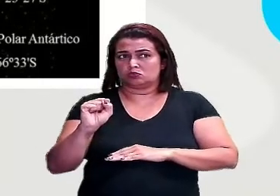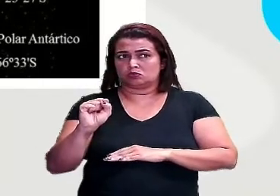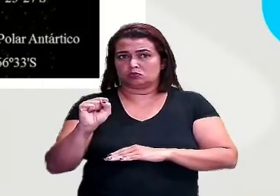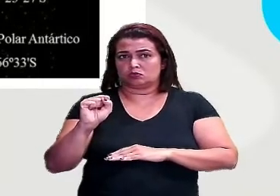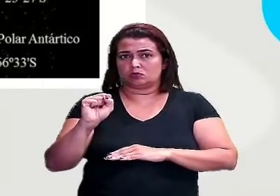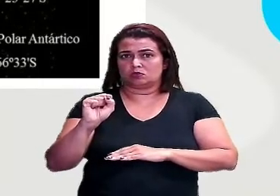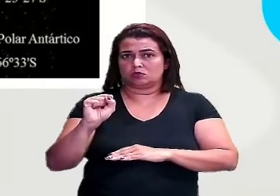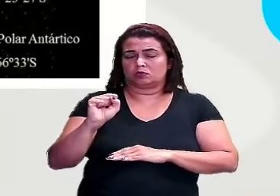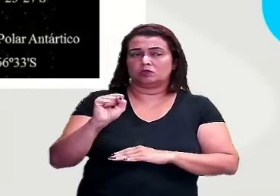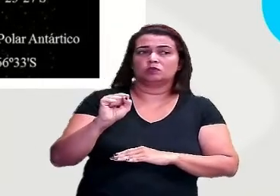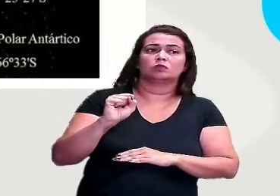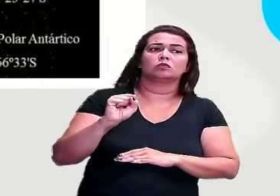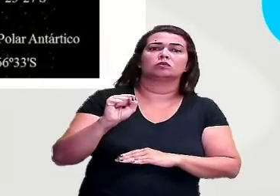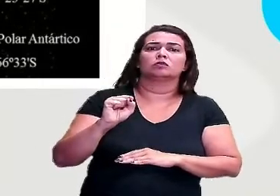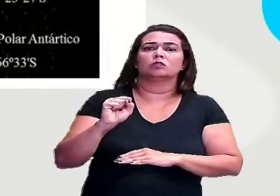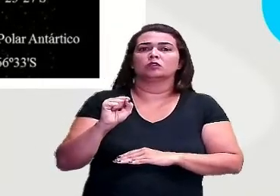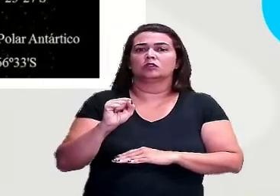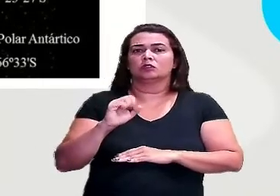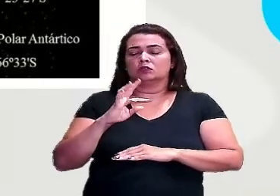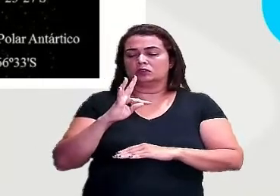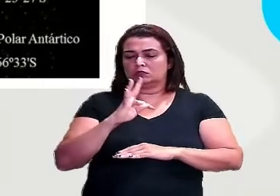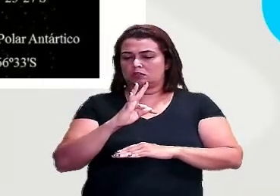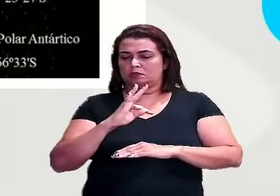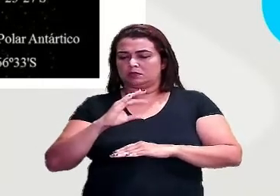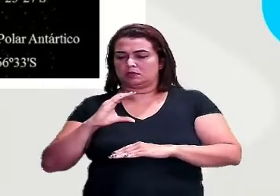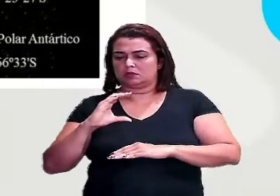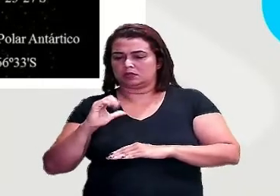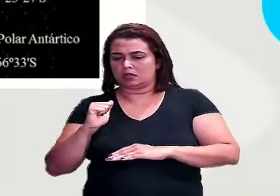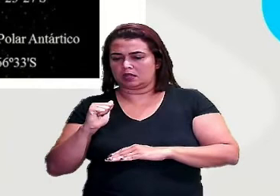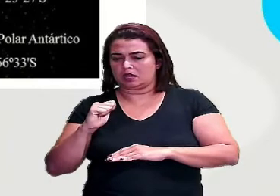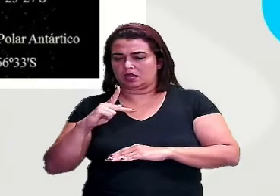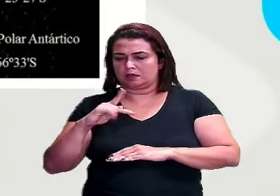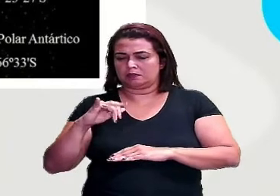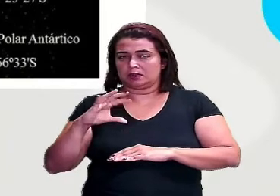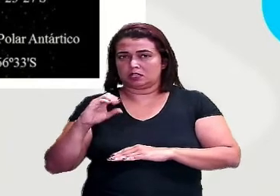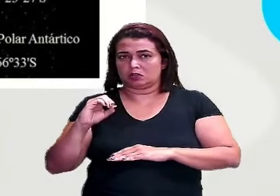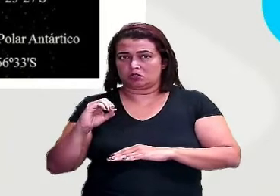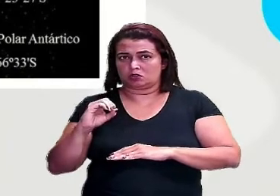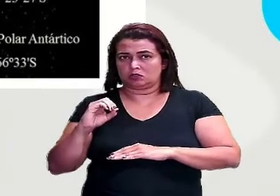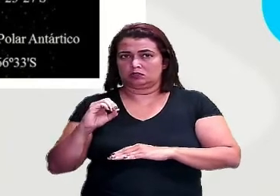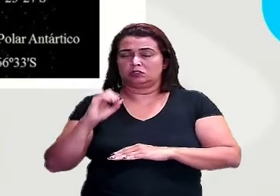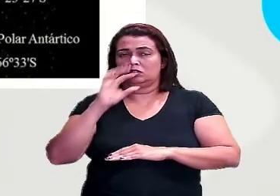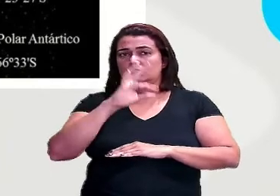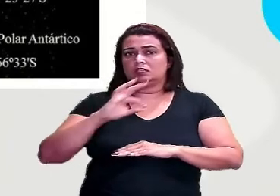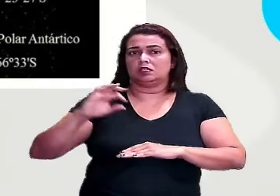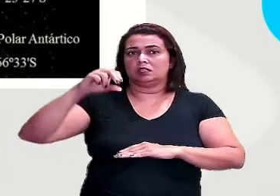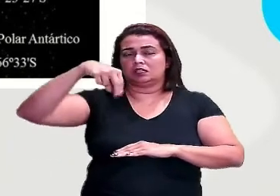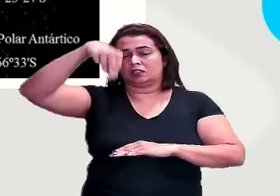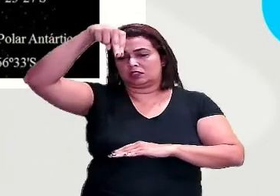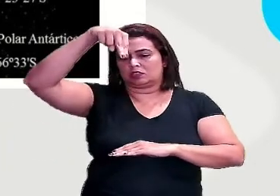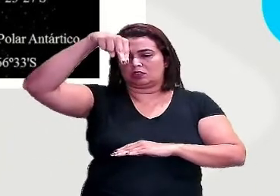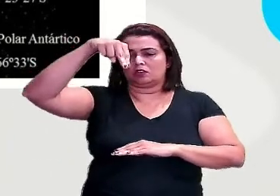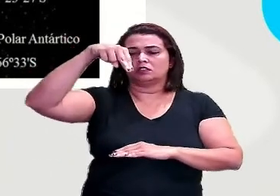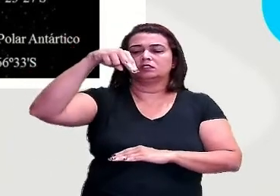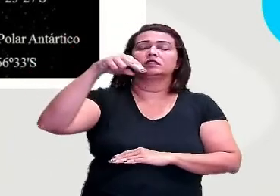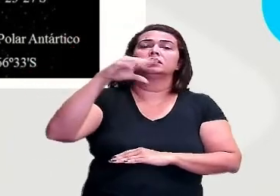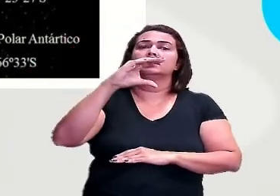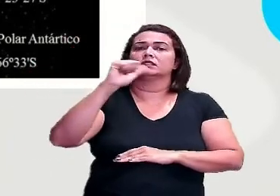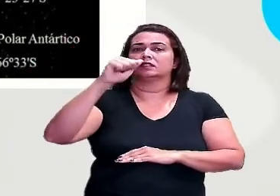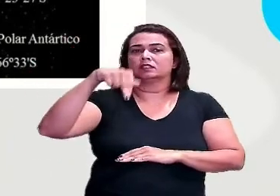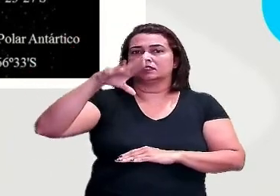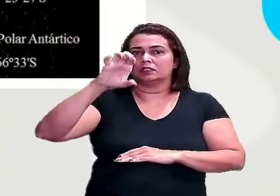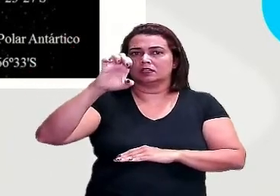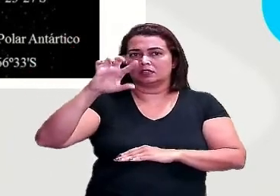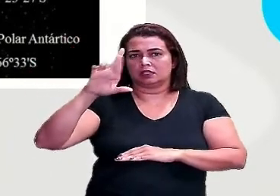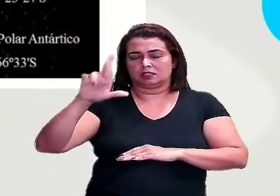hemisfério norte, né, a 23 graus e 27 minutos, e o círculo polar ártico e o círculo polar antártico, né, o círculo polar